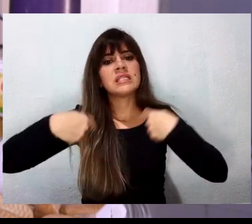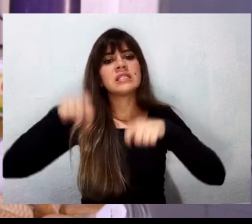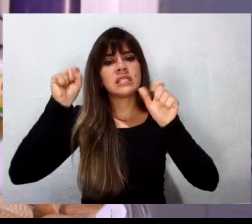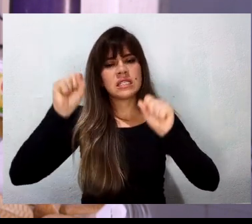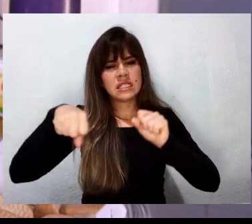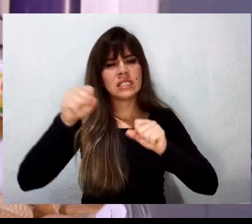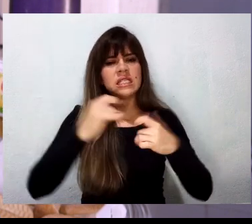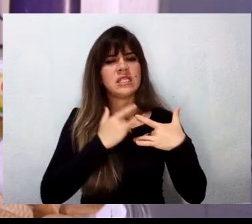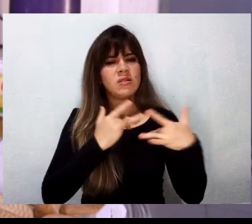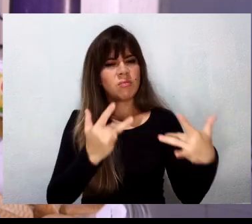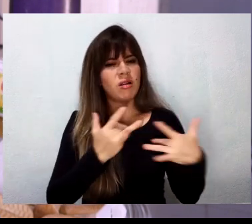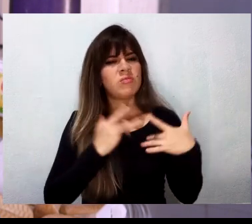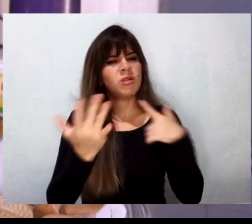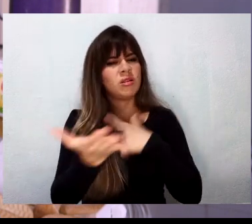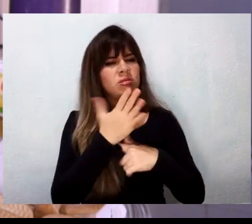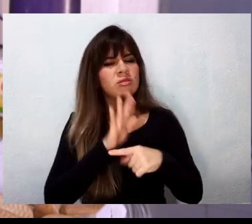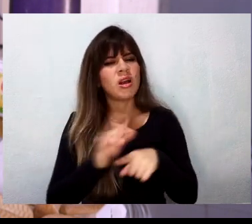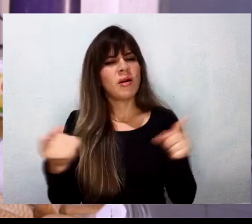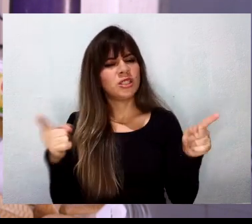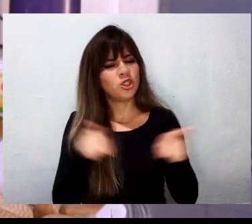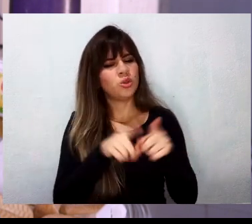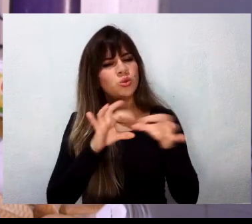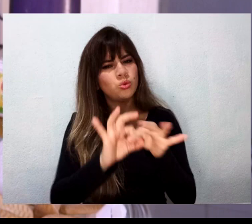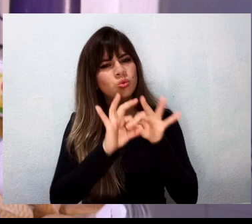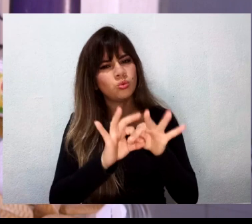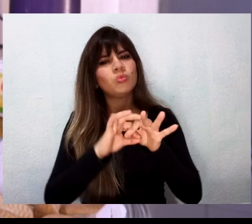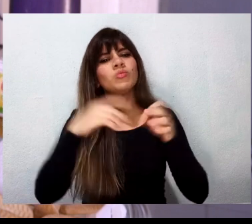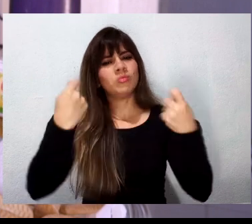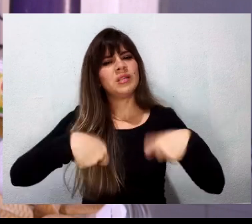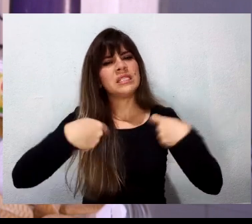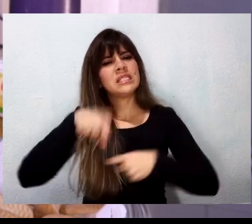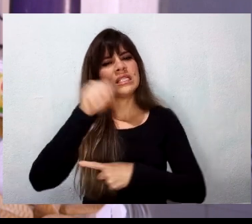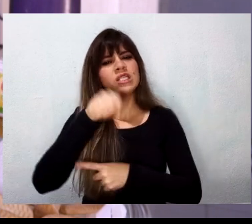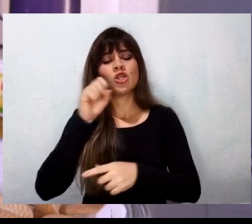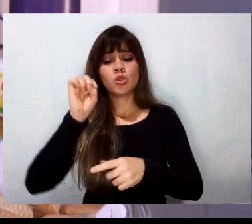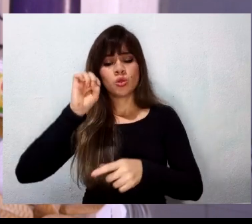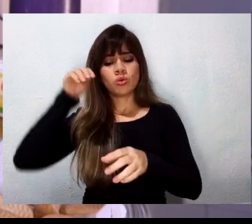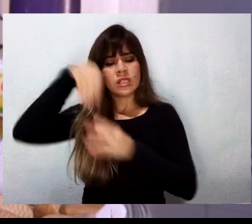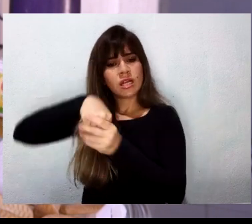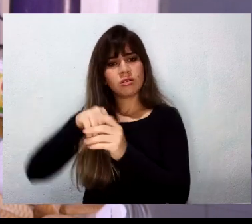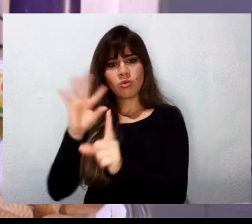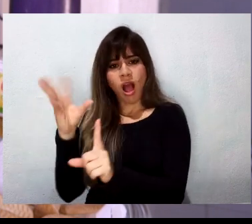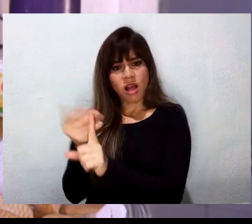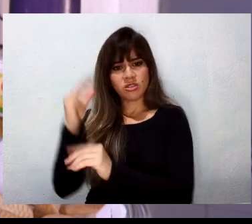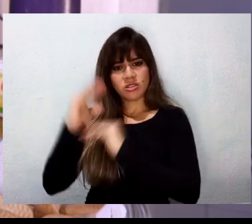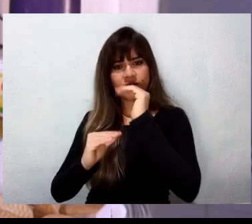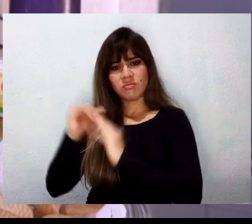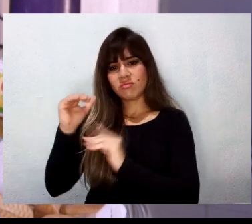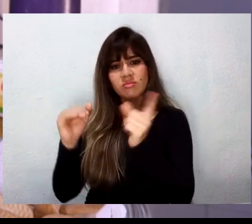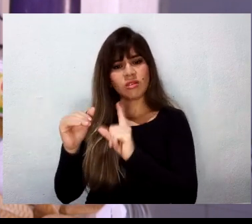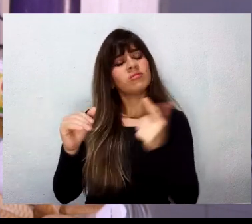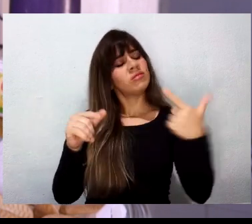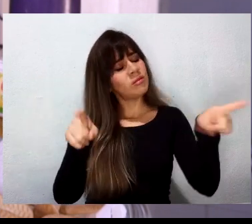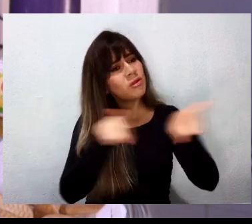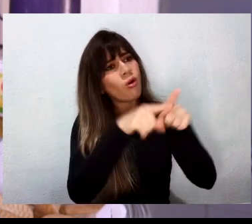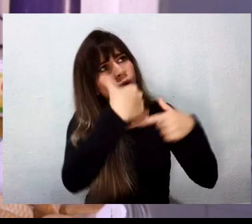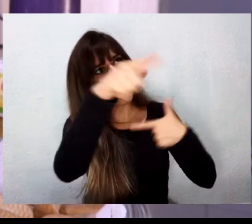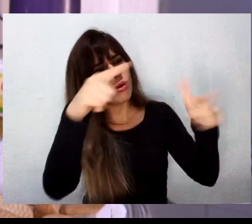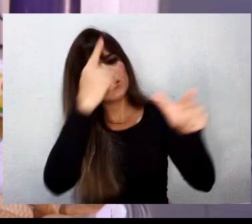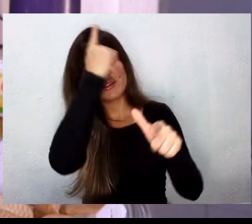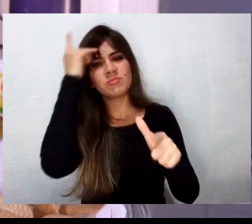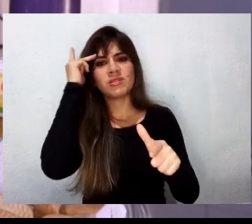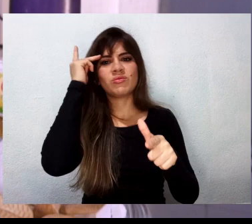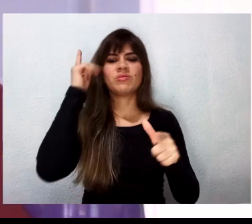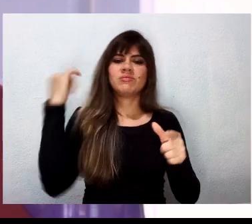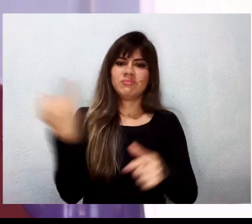A gente precisa ficar mais próximo mesmo, não só de nós artistas, quanto também das